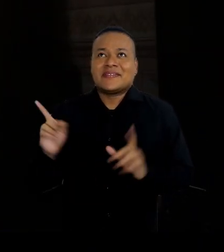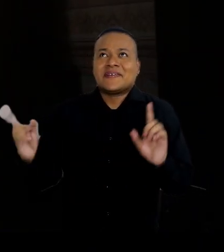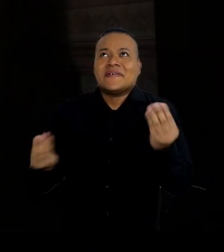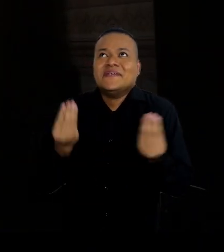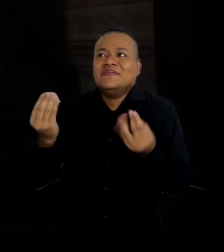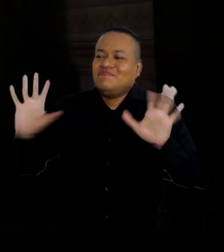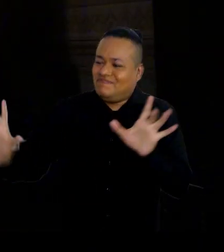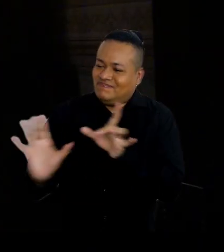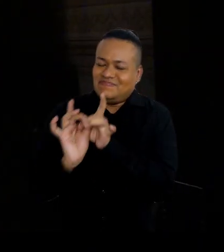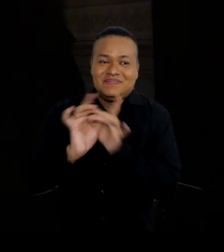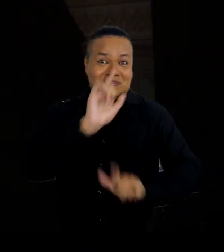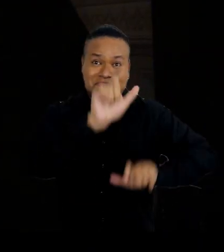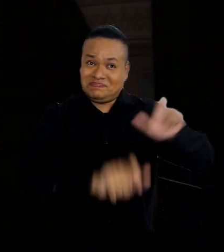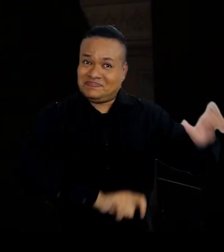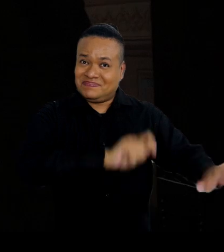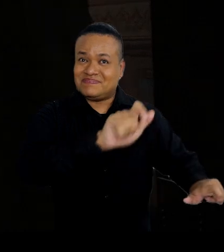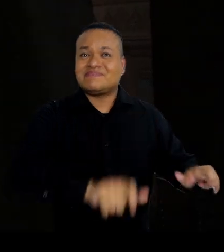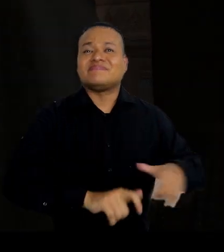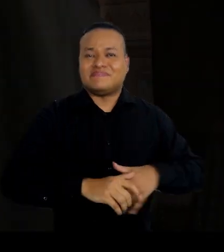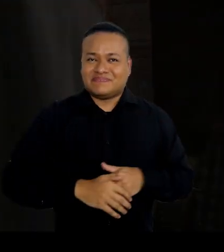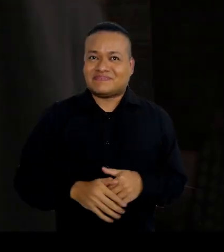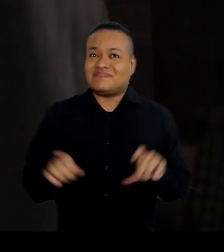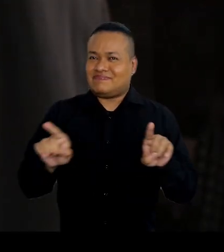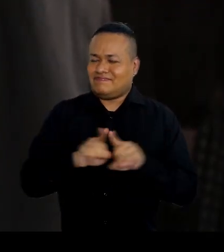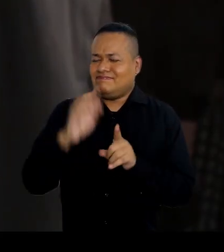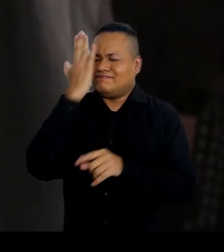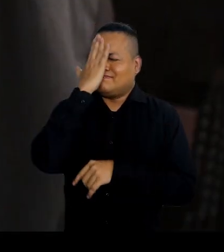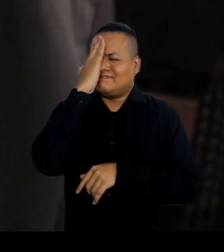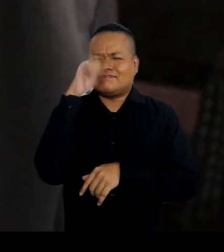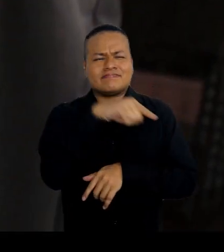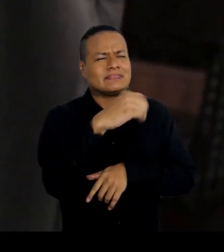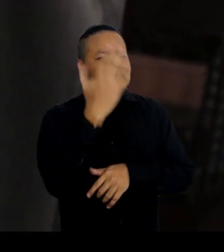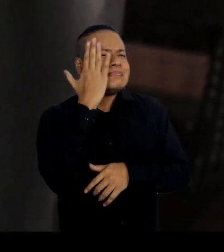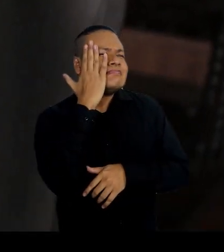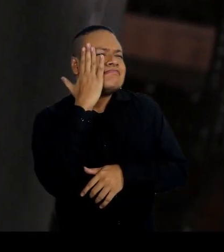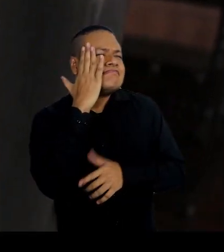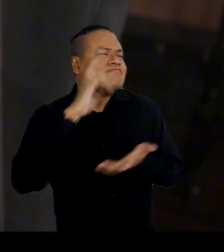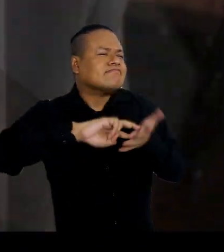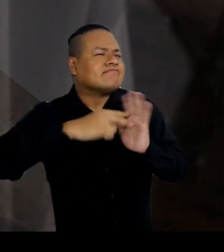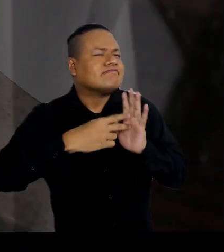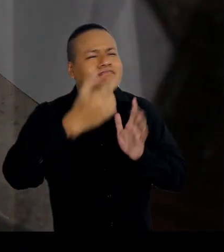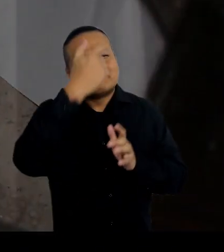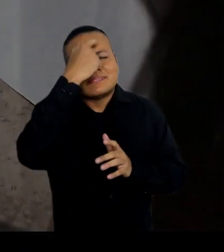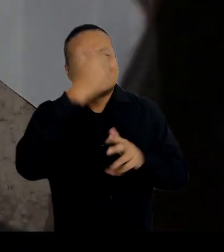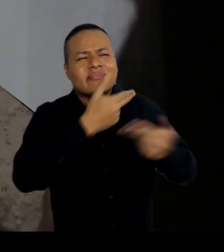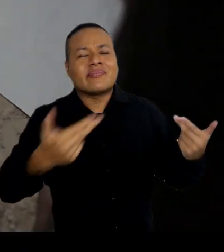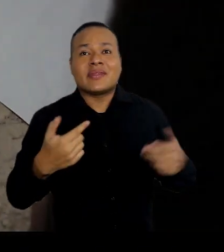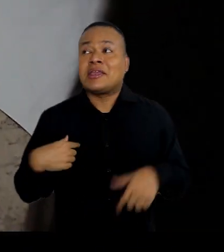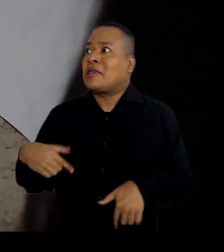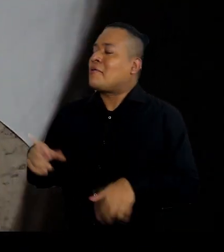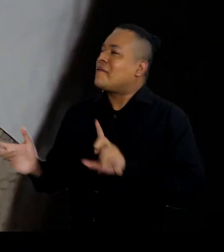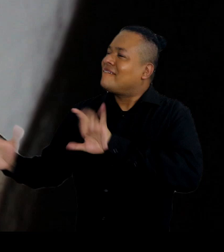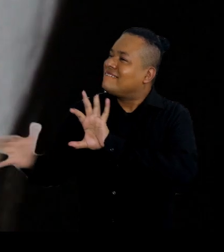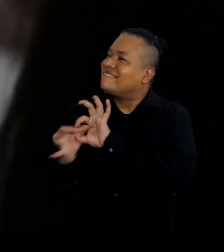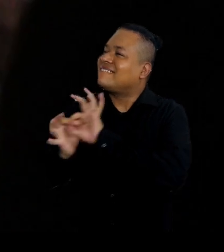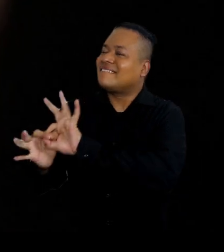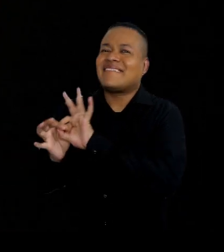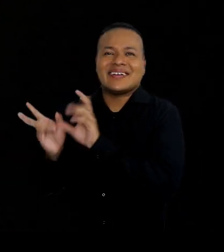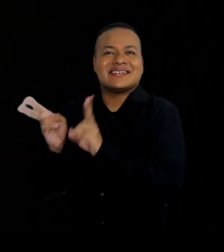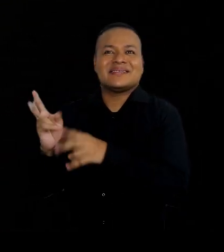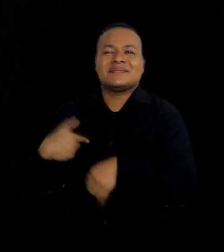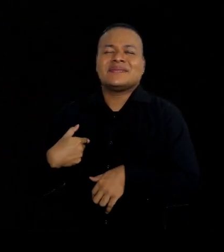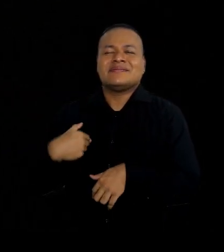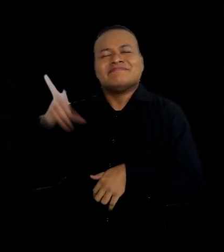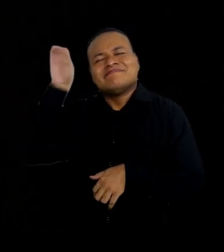Era a forma dele se conectar com as pessoas e saber o que elas pensavam. E com isso eu me mantinha mais perto dele